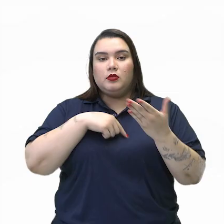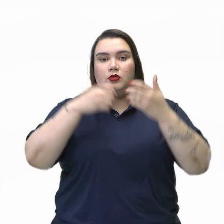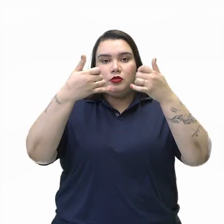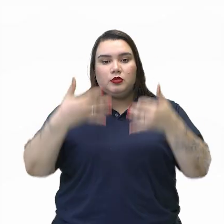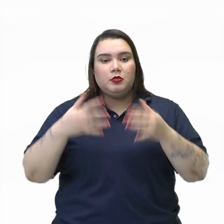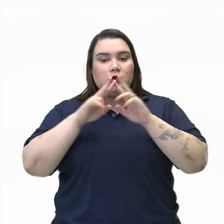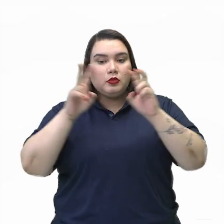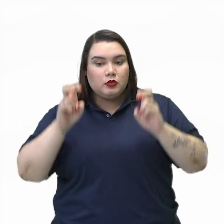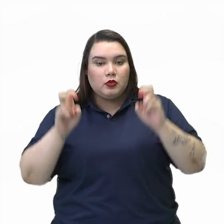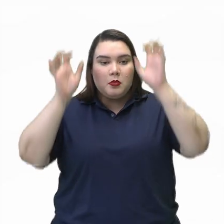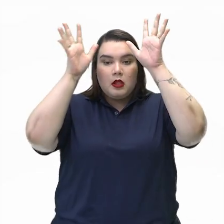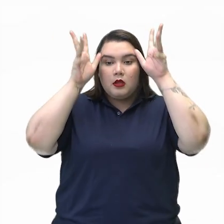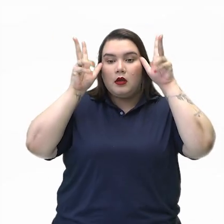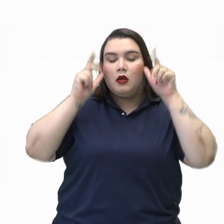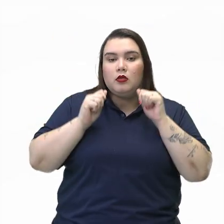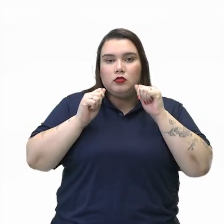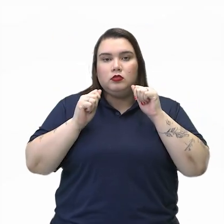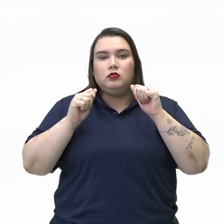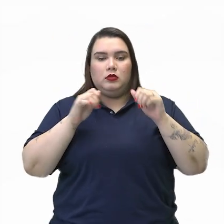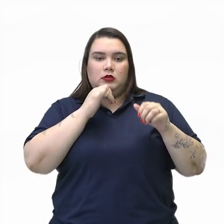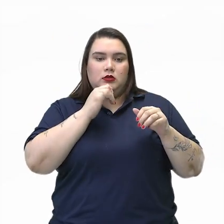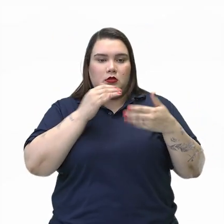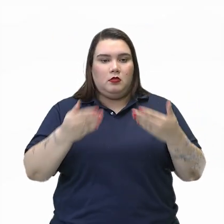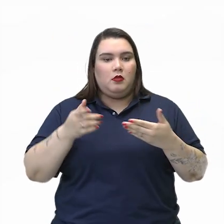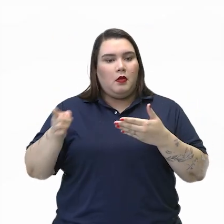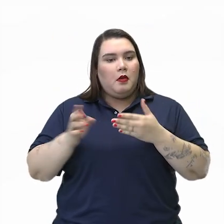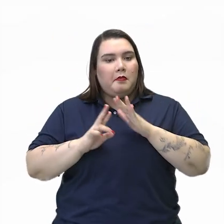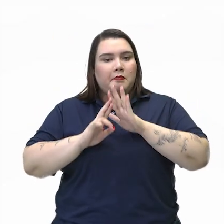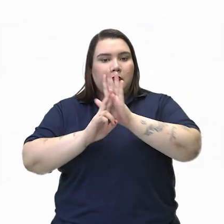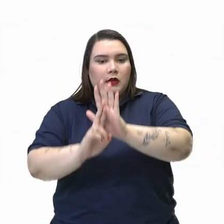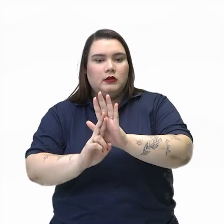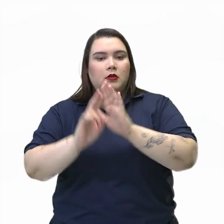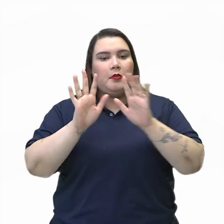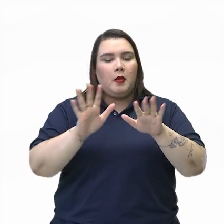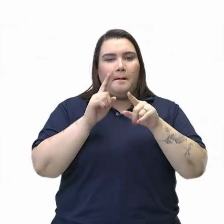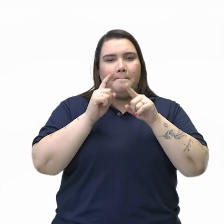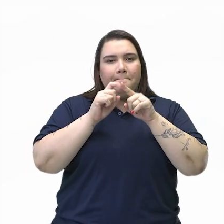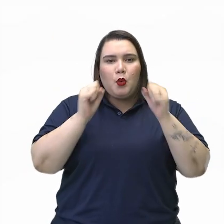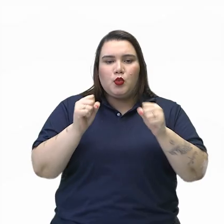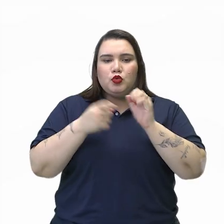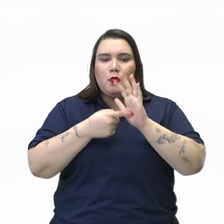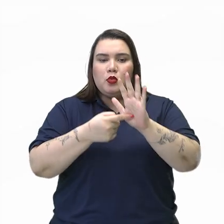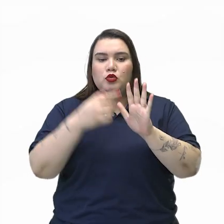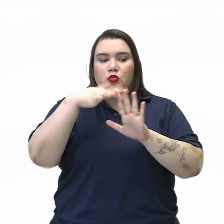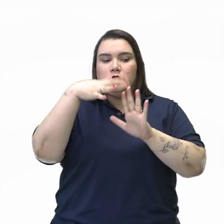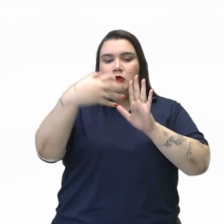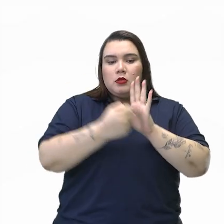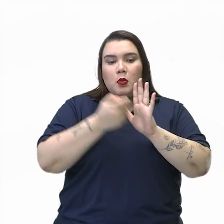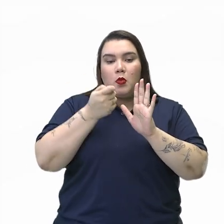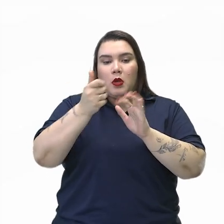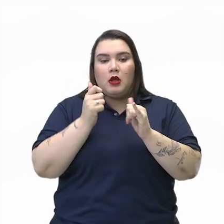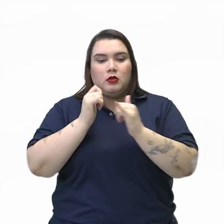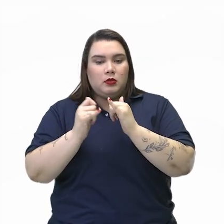onde é uma representação quase que parecida por completo daquele objeto. Quando eu falo